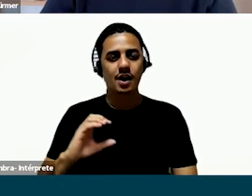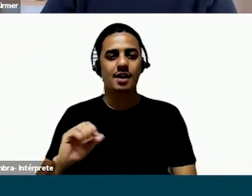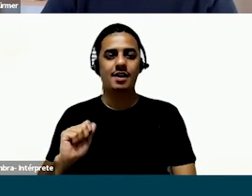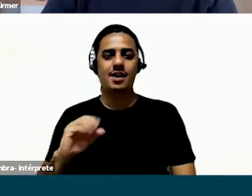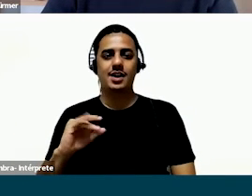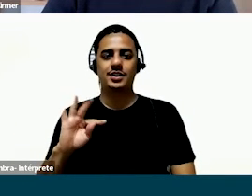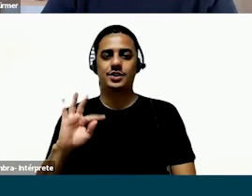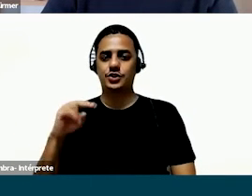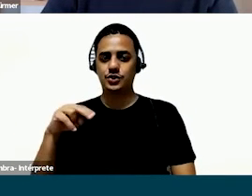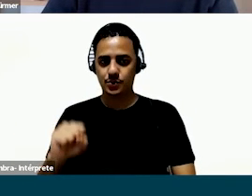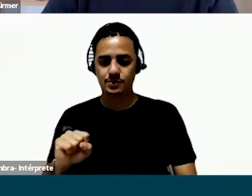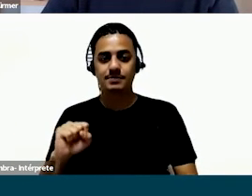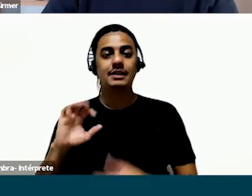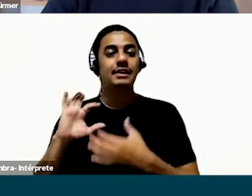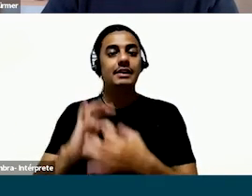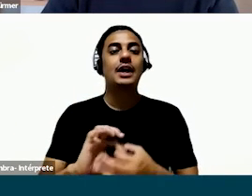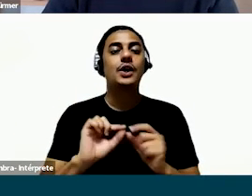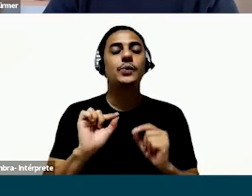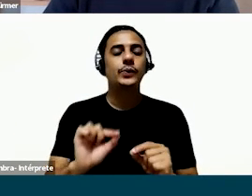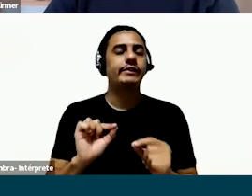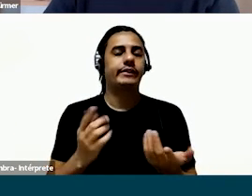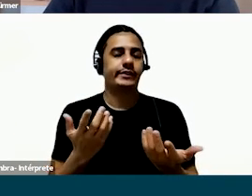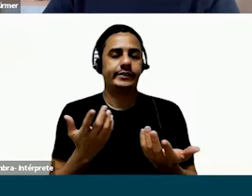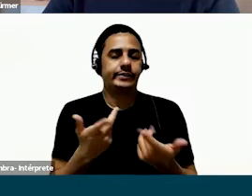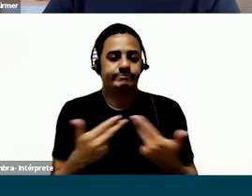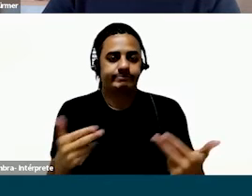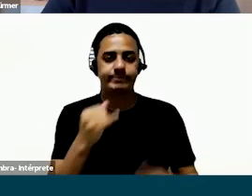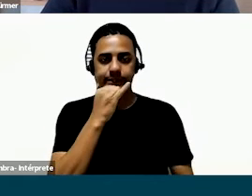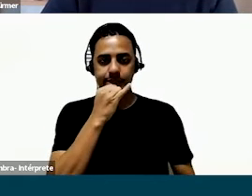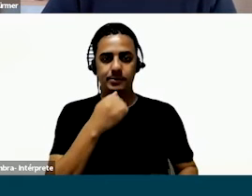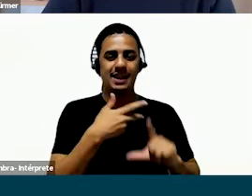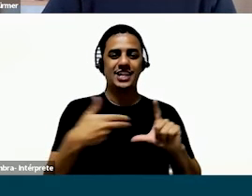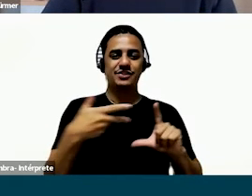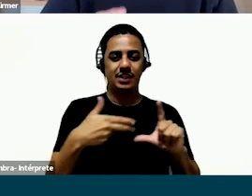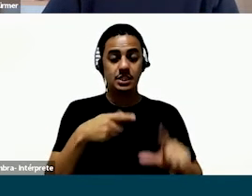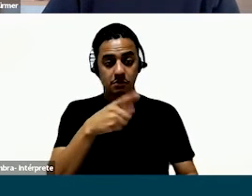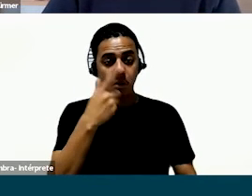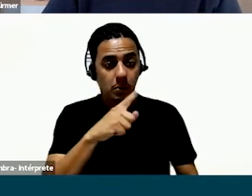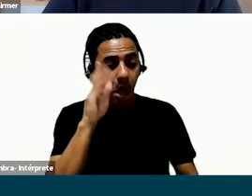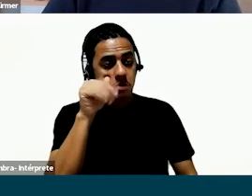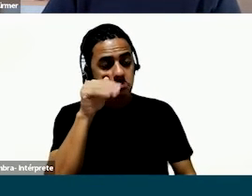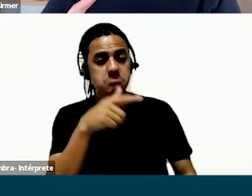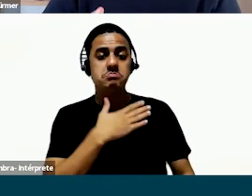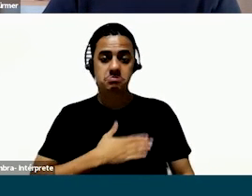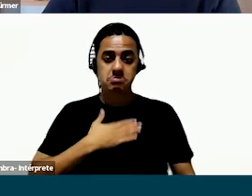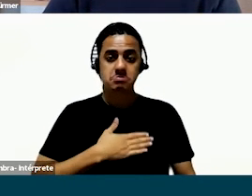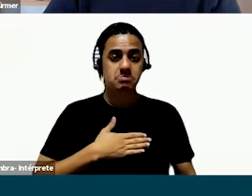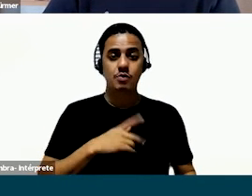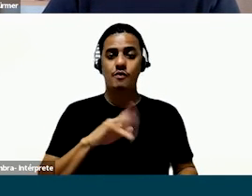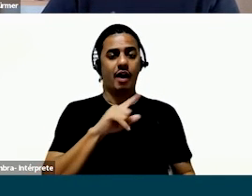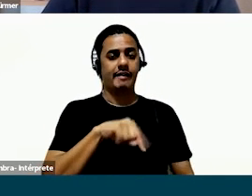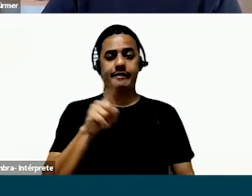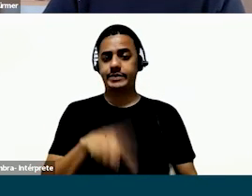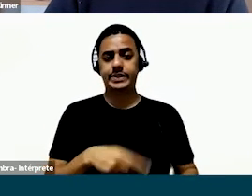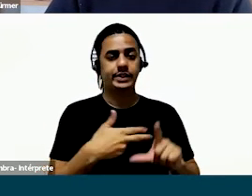estão ligados a ações que fazem a roda girar de fato. Quem consome conteúdo no Netflix está satisfeito com o produto, está conseguindo extrair